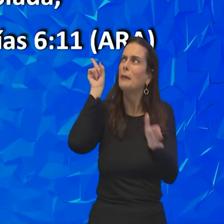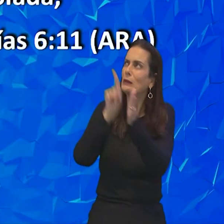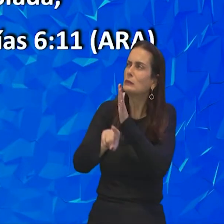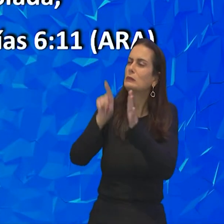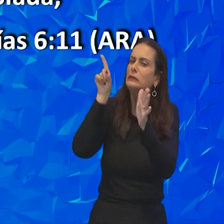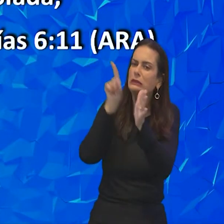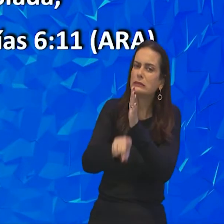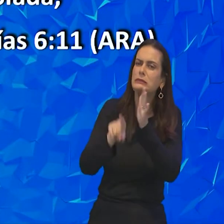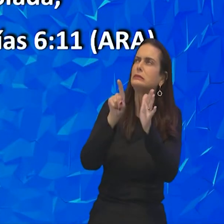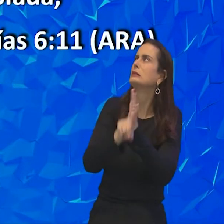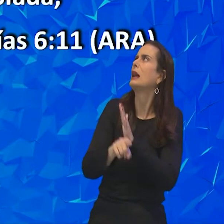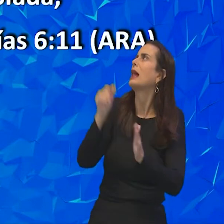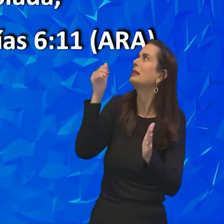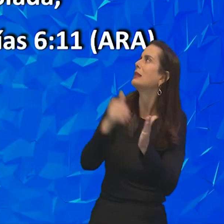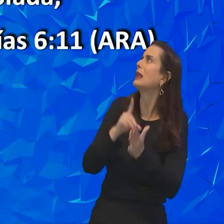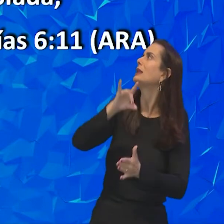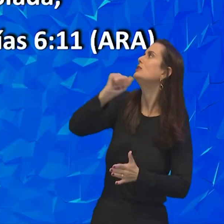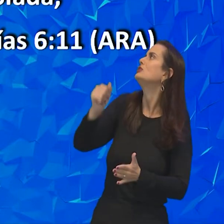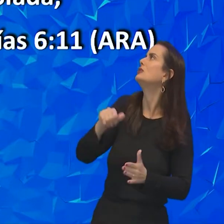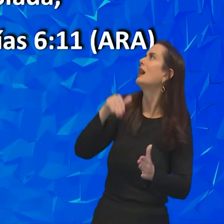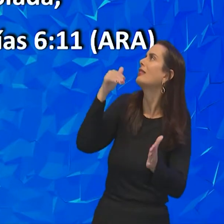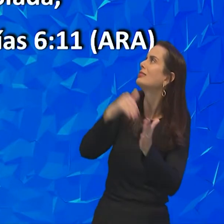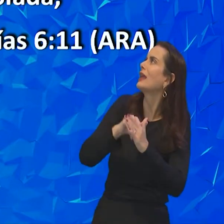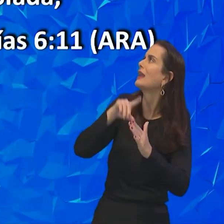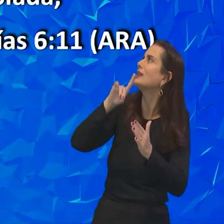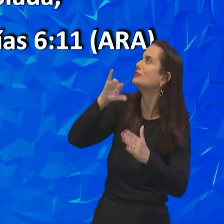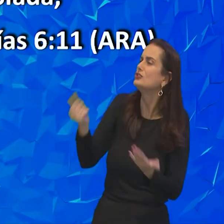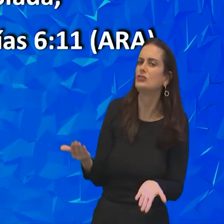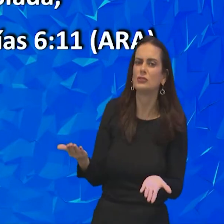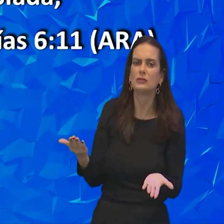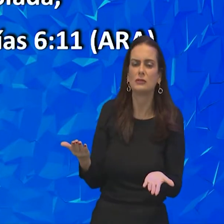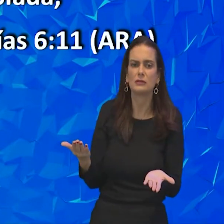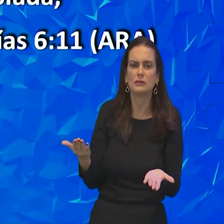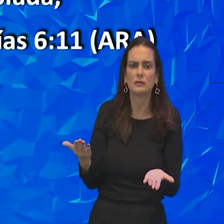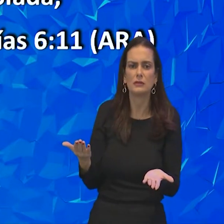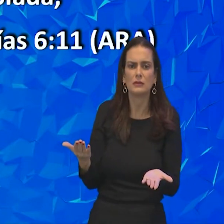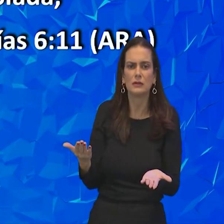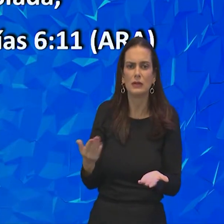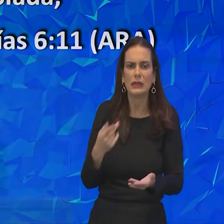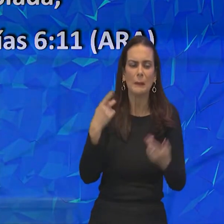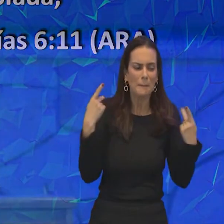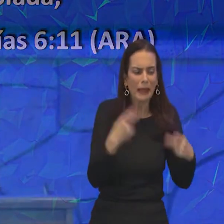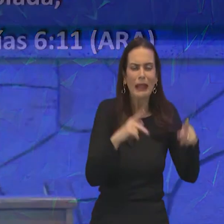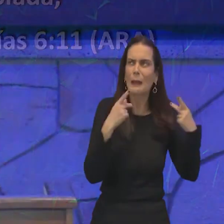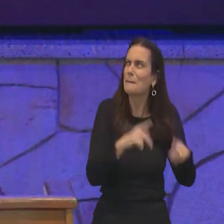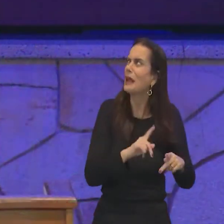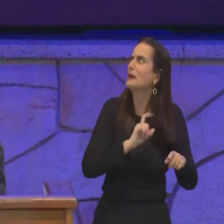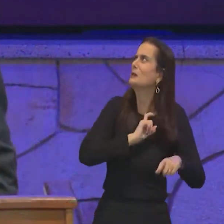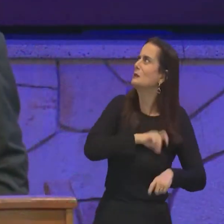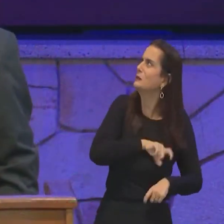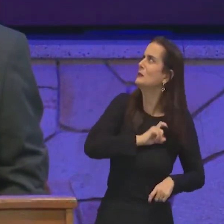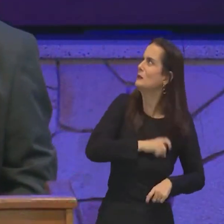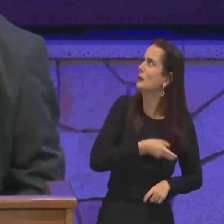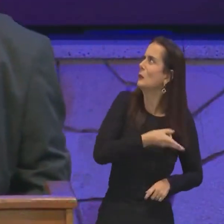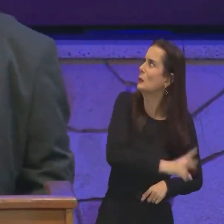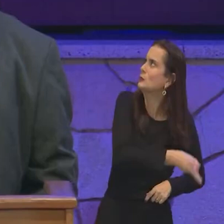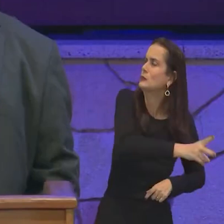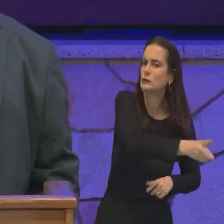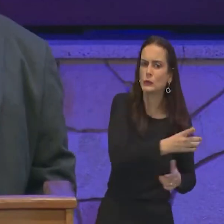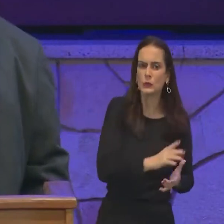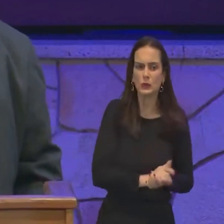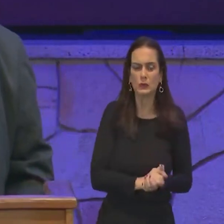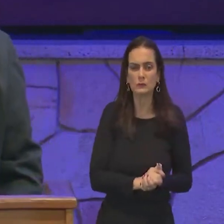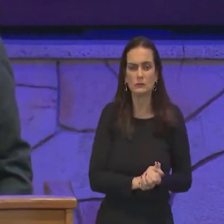manhã. Senhor, até quando? Até quando? Até quando? Em alguma área da sua vida. E talvez você já saiba o que fazer e não tem feito. E